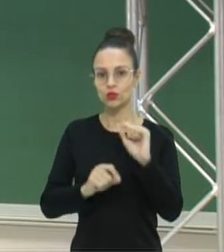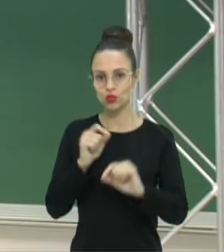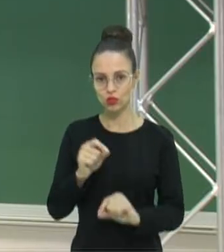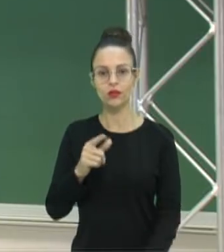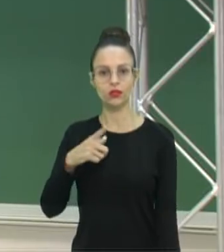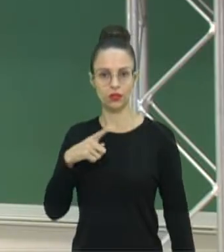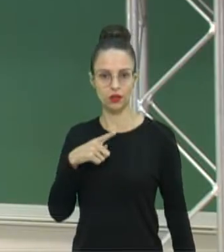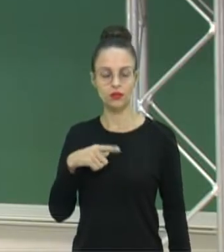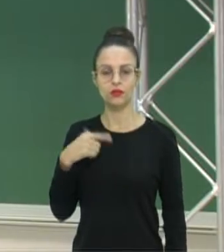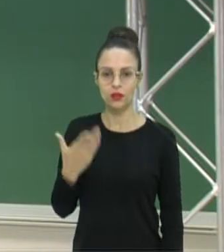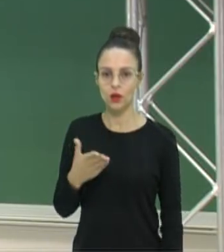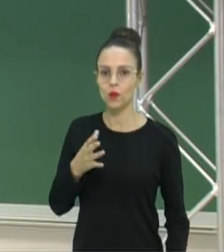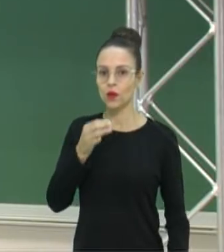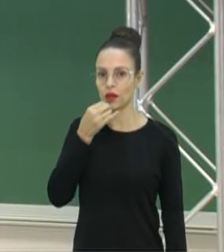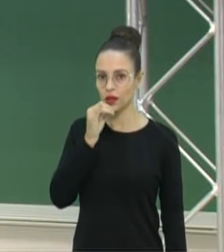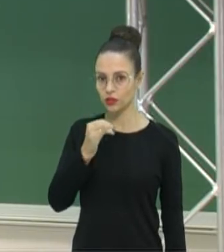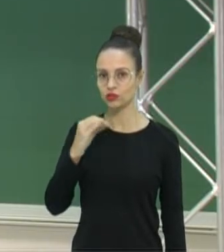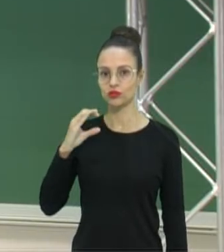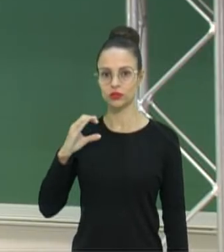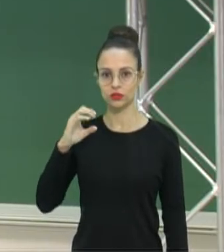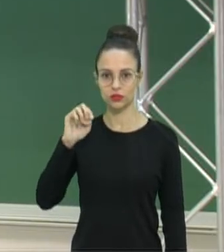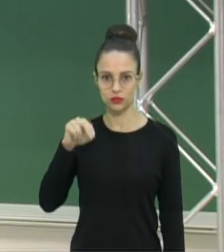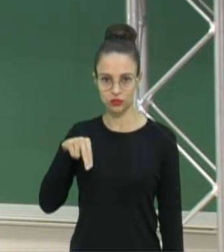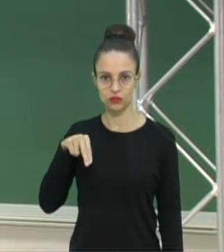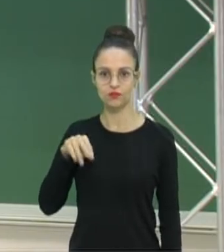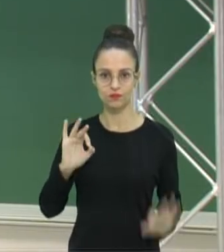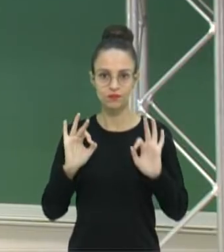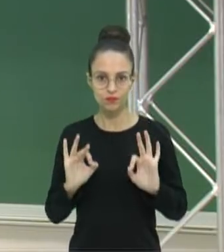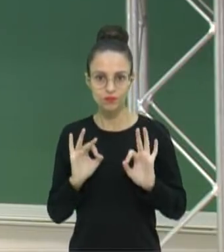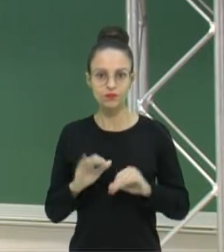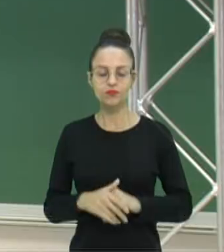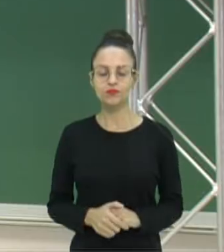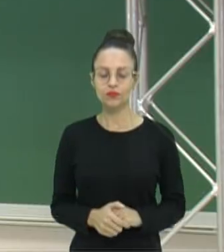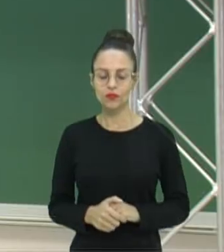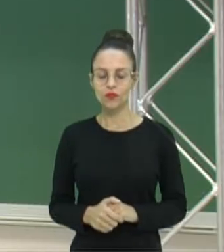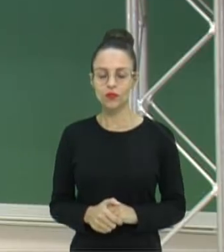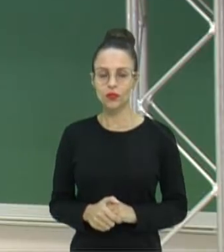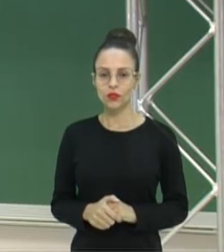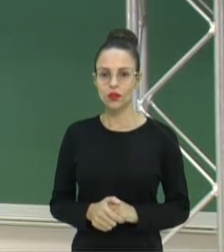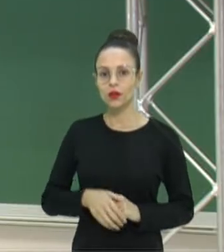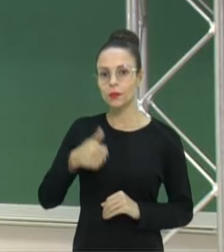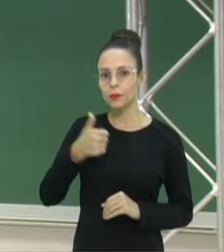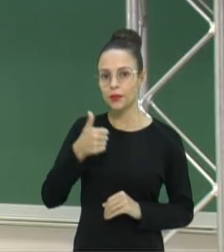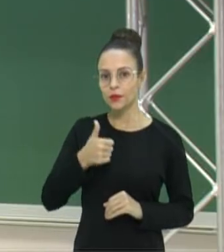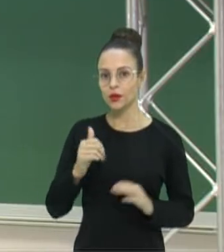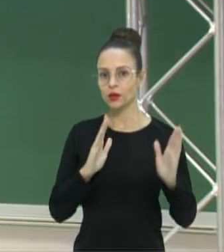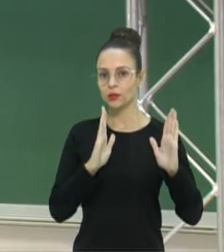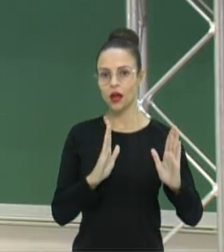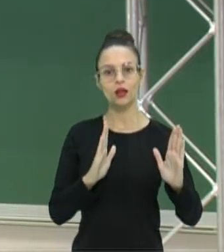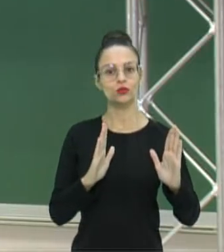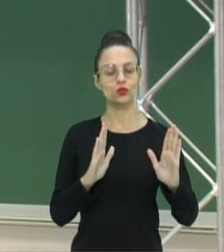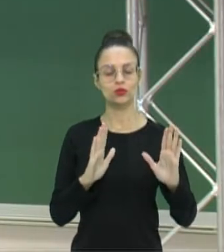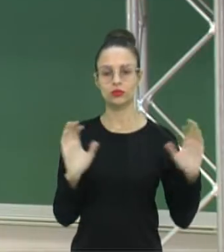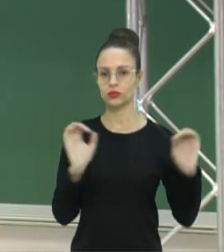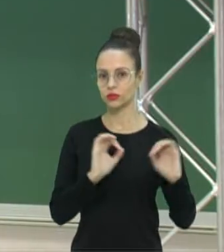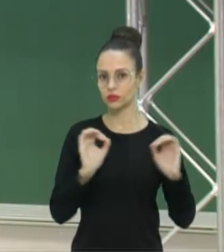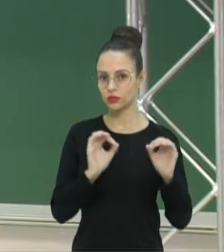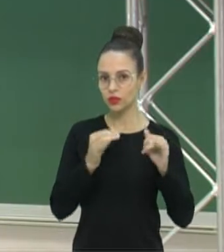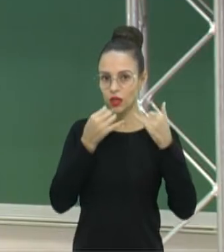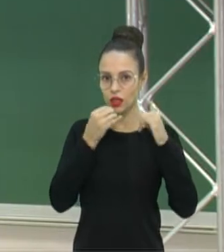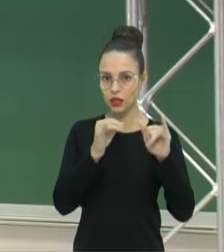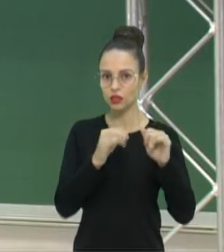ter velocidade, ele tem apenas energia cinética, certo? Ou seja, no primeiro passo, eu não vou ter